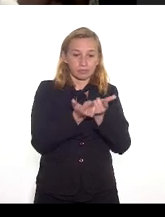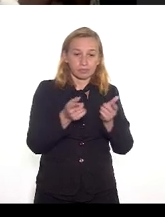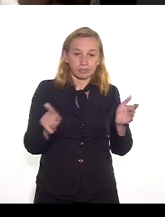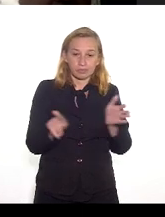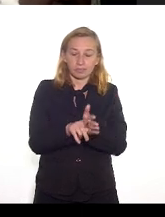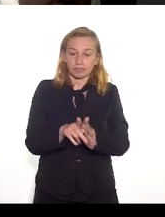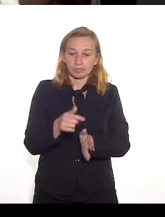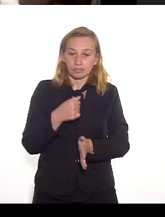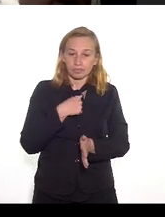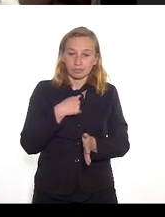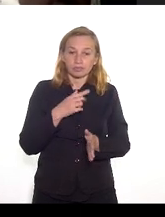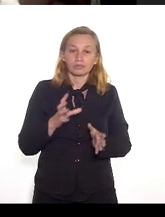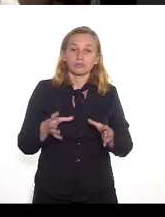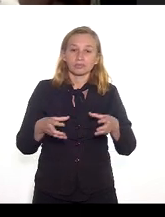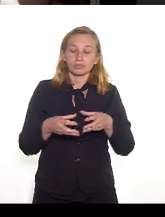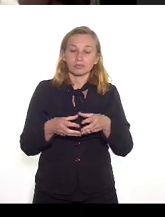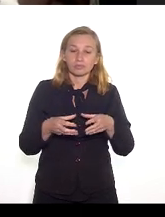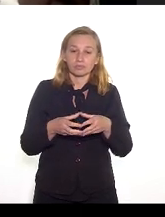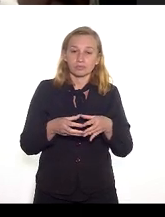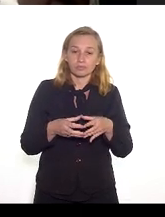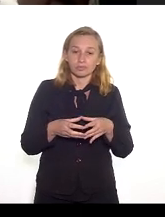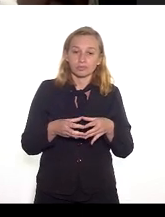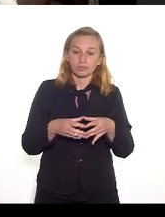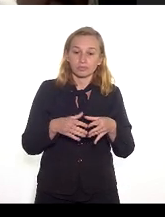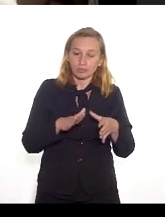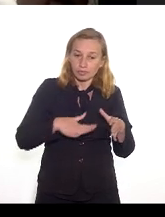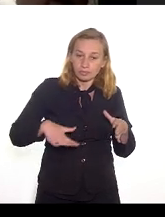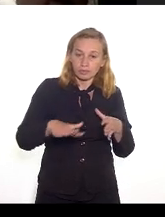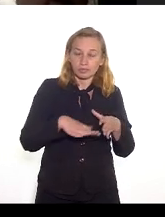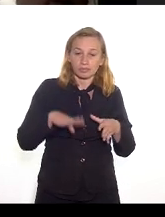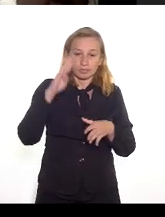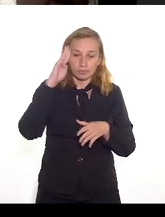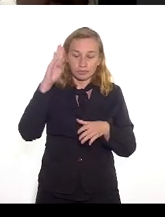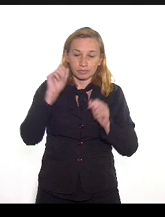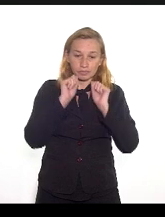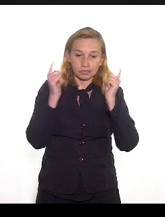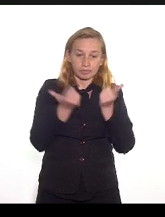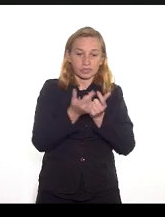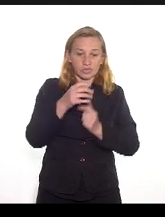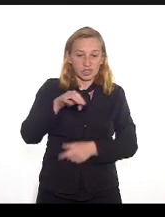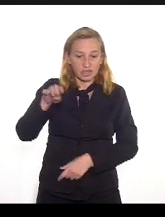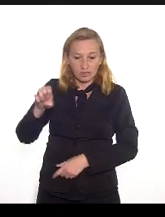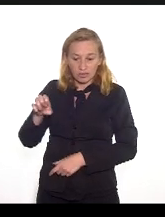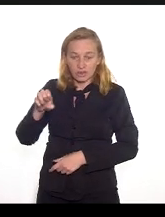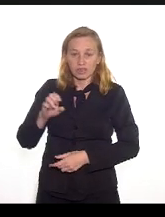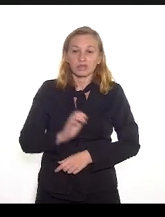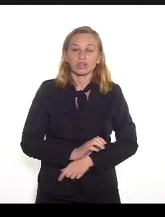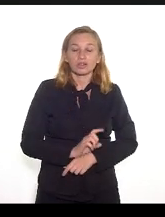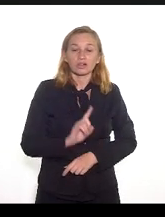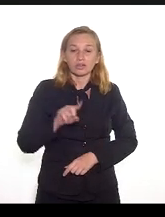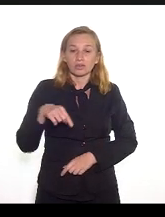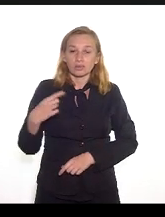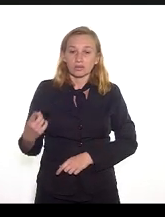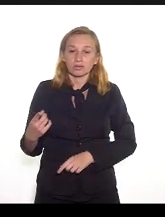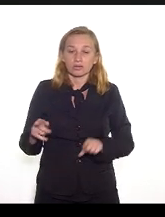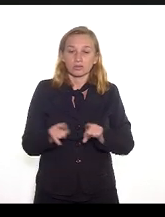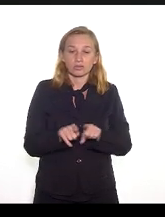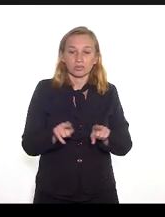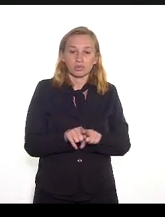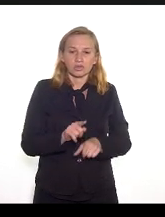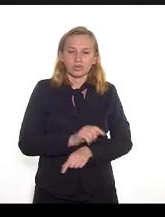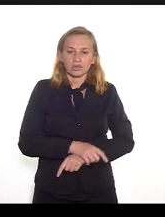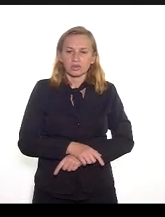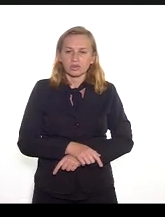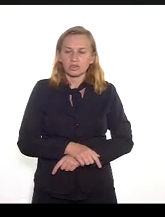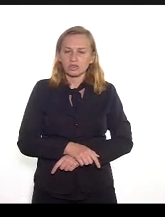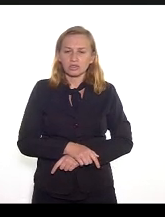da Câmara Setorial, e uma das câmaras setoriais da Alerj, o Cefet se faz representar em outras câmaras também,